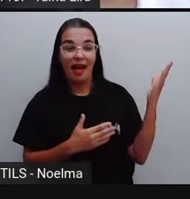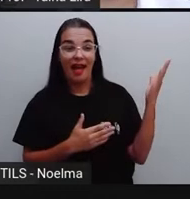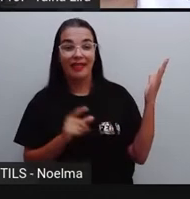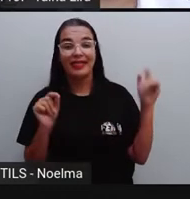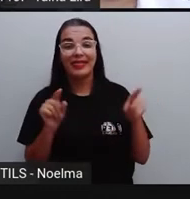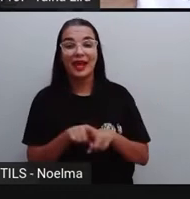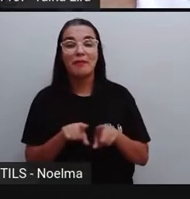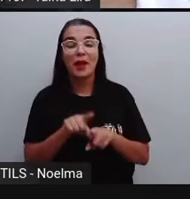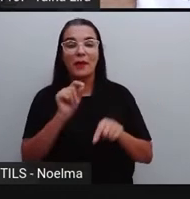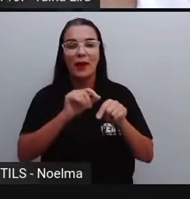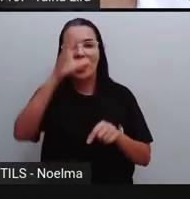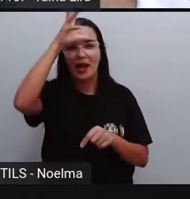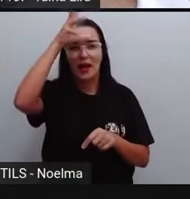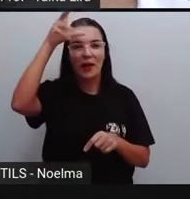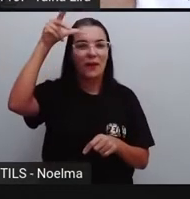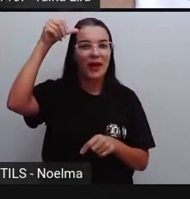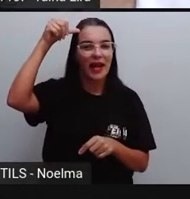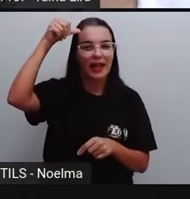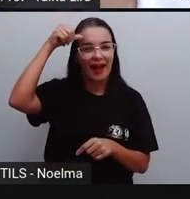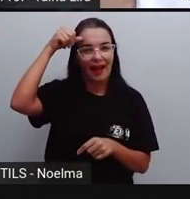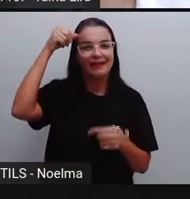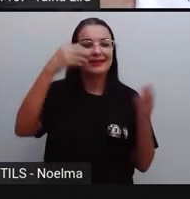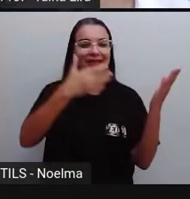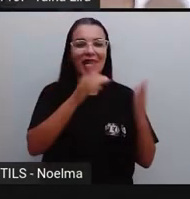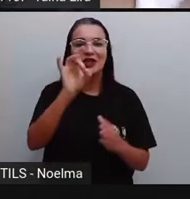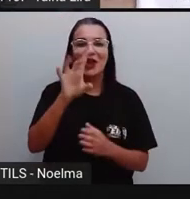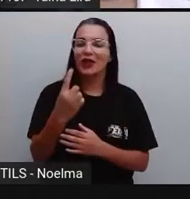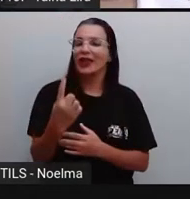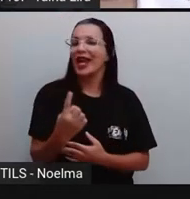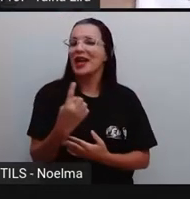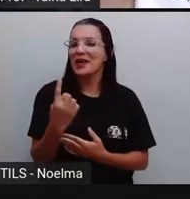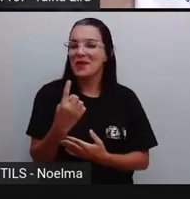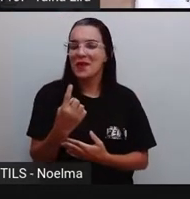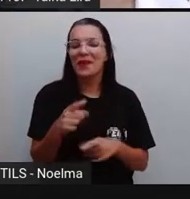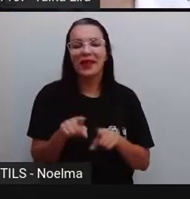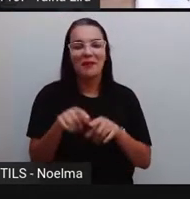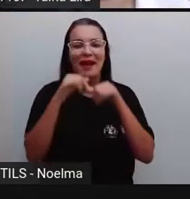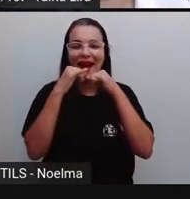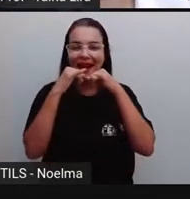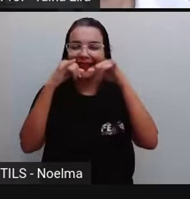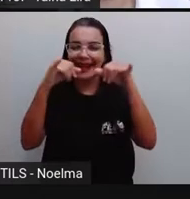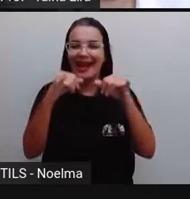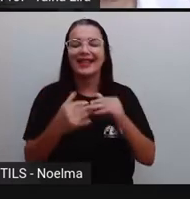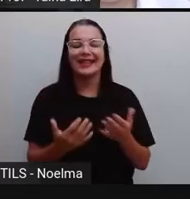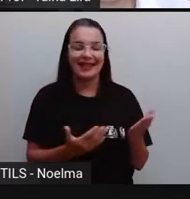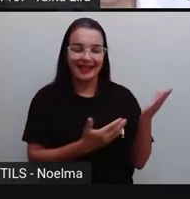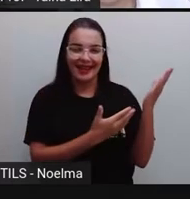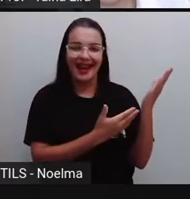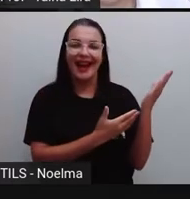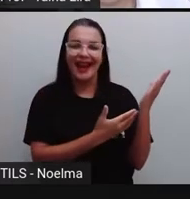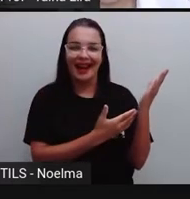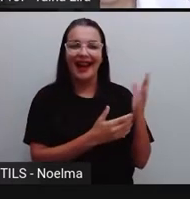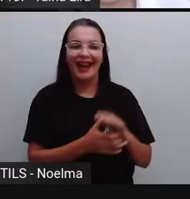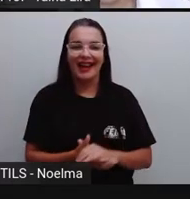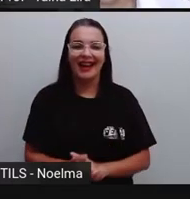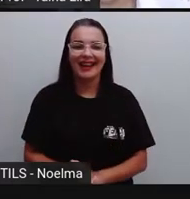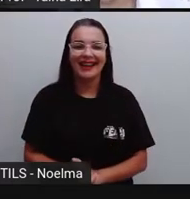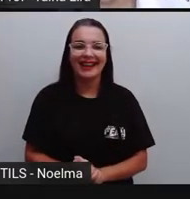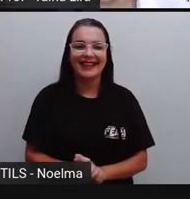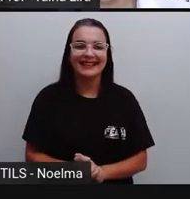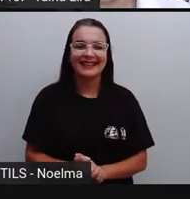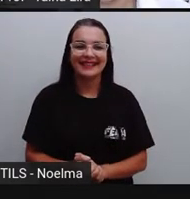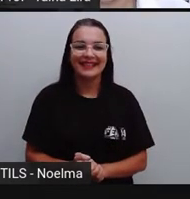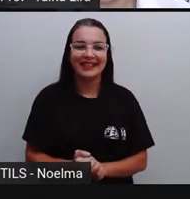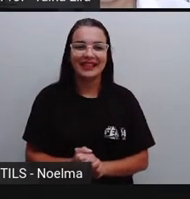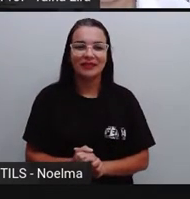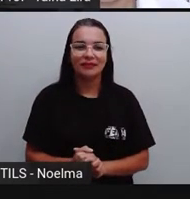Guaraná Antártica, só tem um. Então, mais um cartaz publicitário aí desse refrigerante, tá?